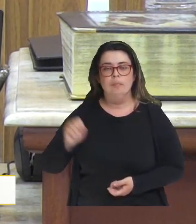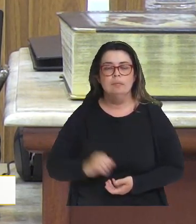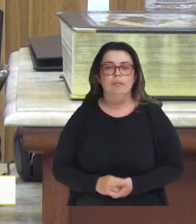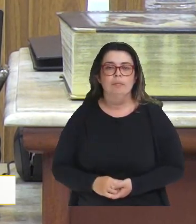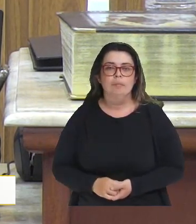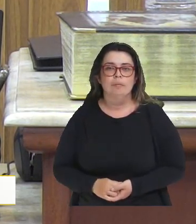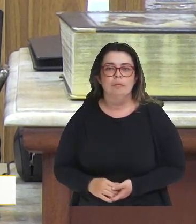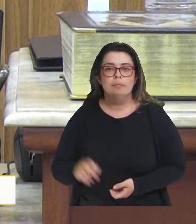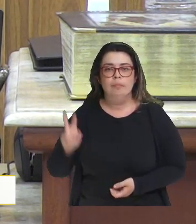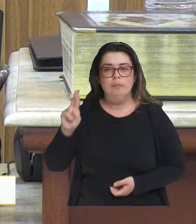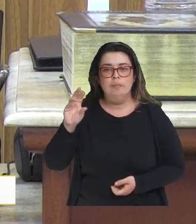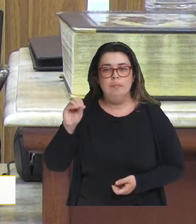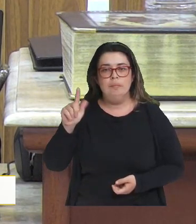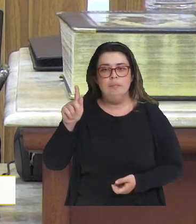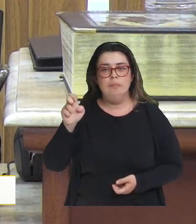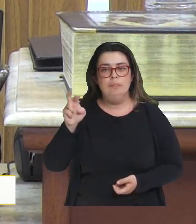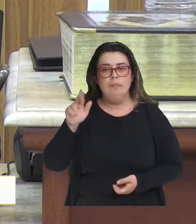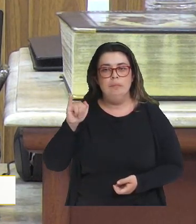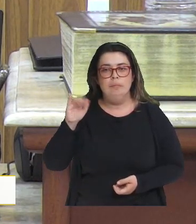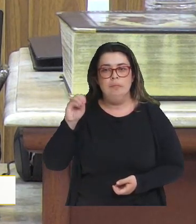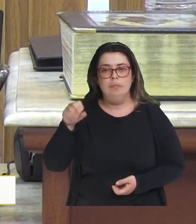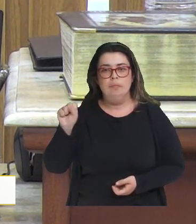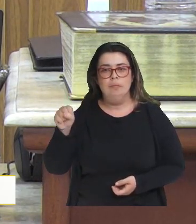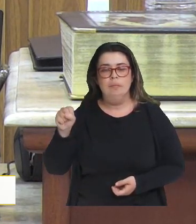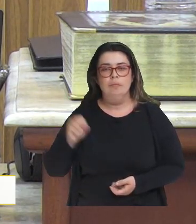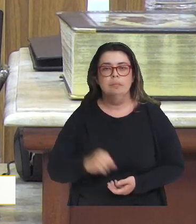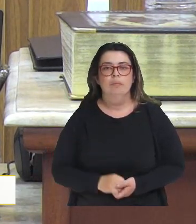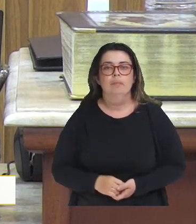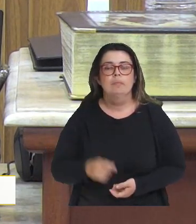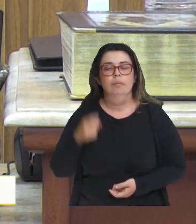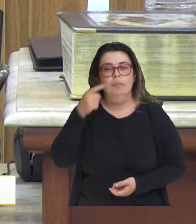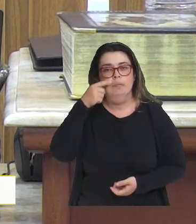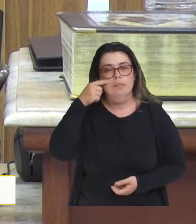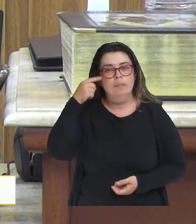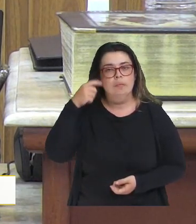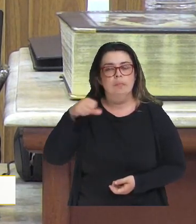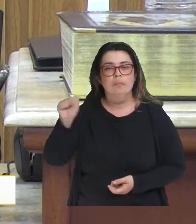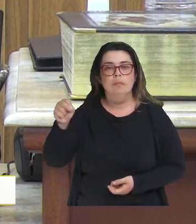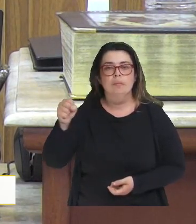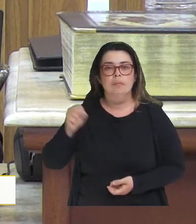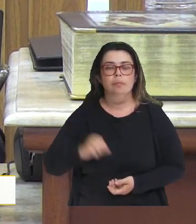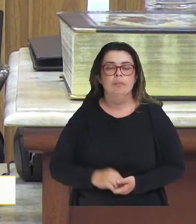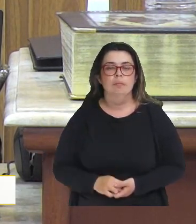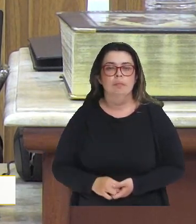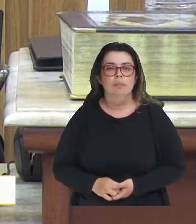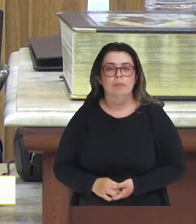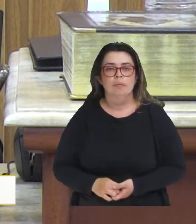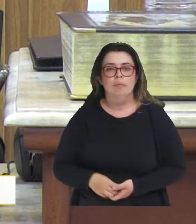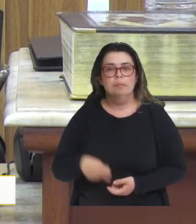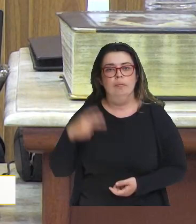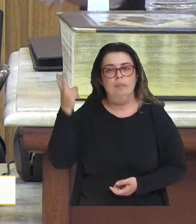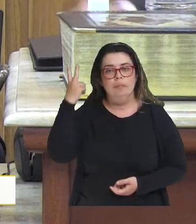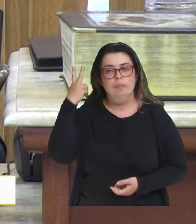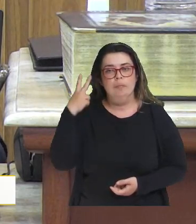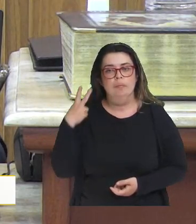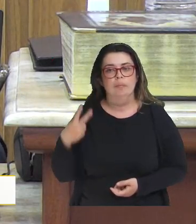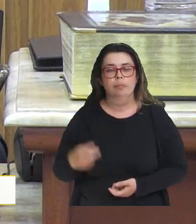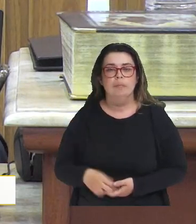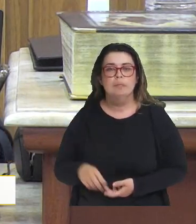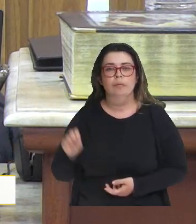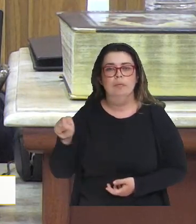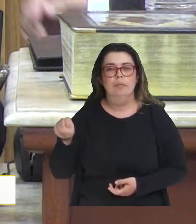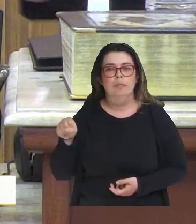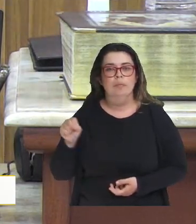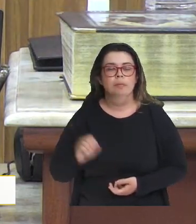Rogério Nascimento. Sim. Vinícius Simbili. Sim. E Viviane Delmassa. Sim.